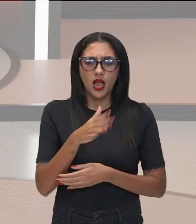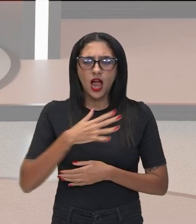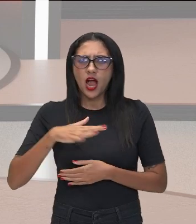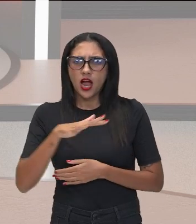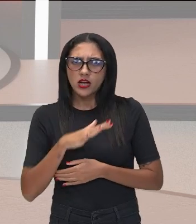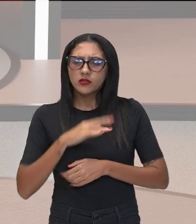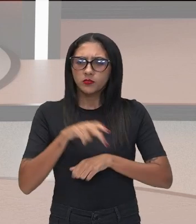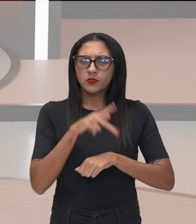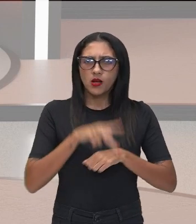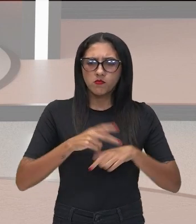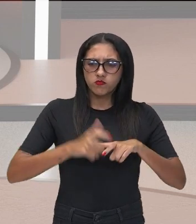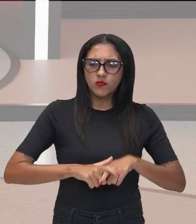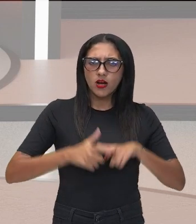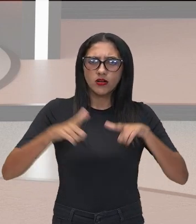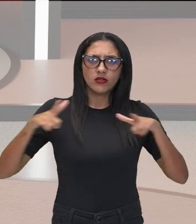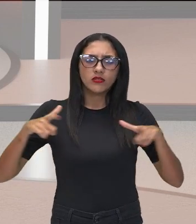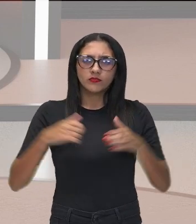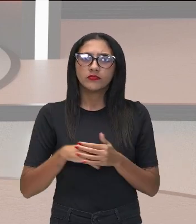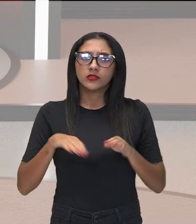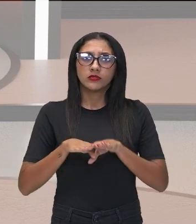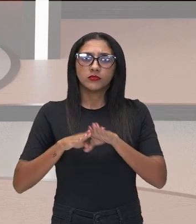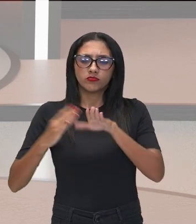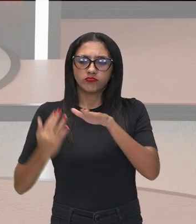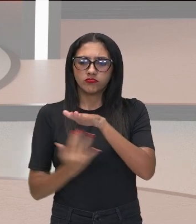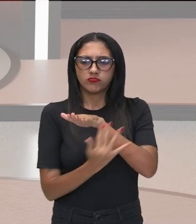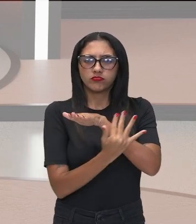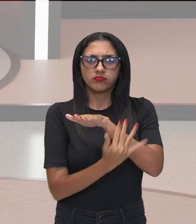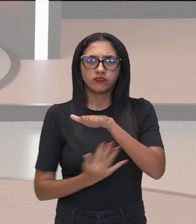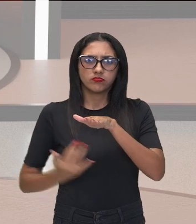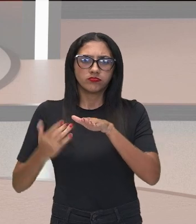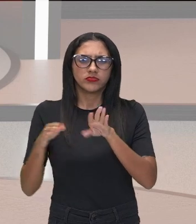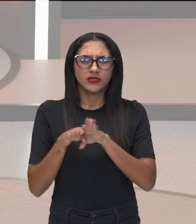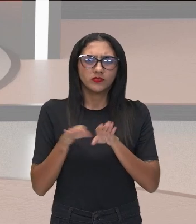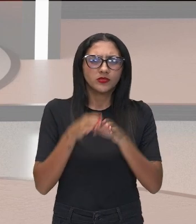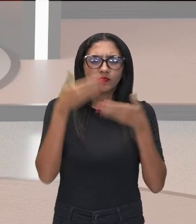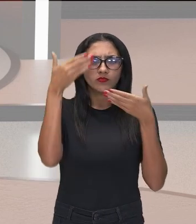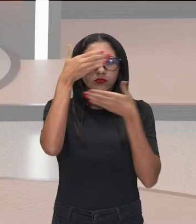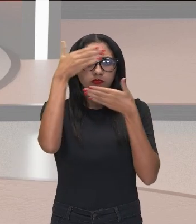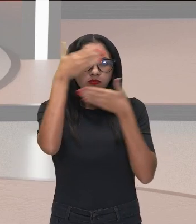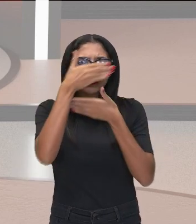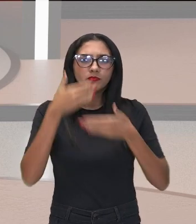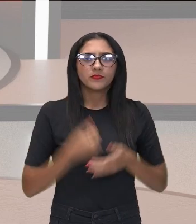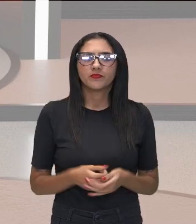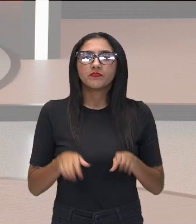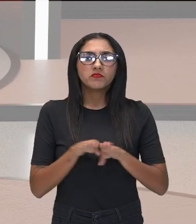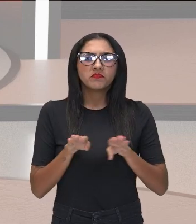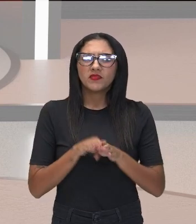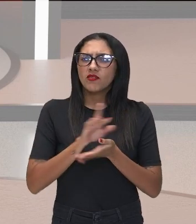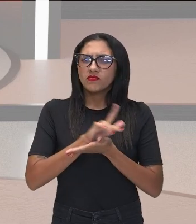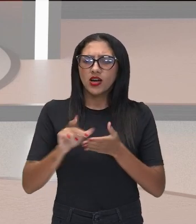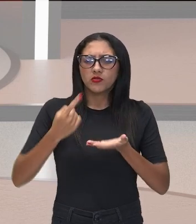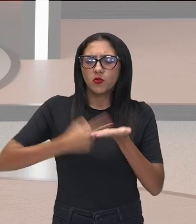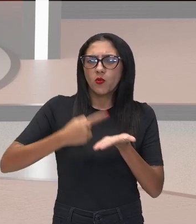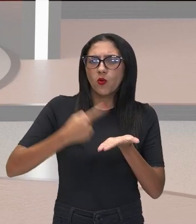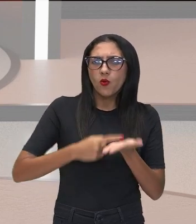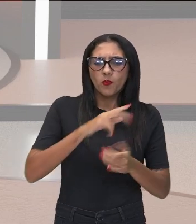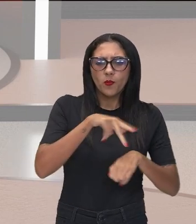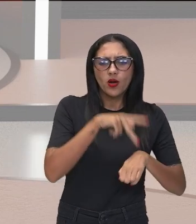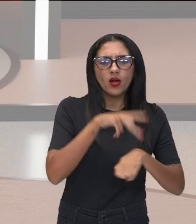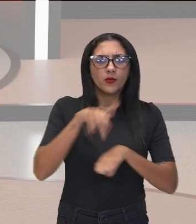territórios, né? Nós temos questões de migrações, de terrorismo, né? De acordos entre países,